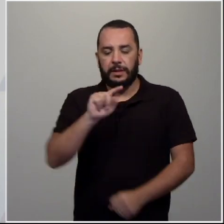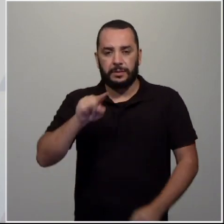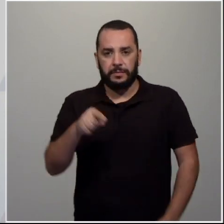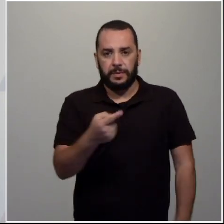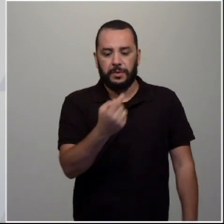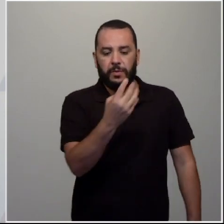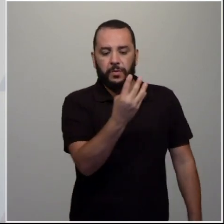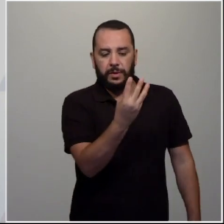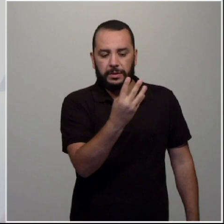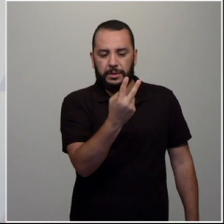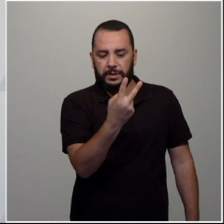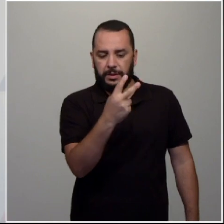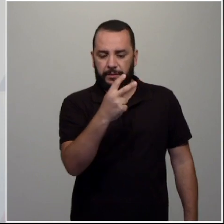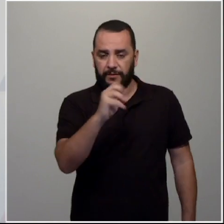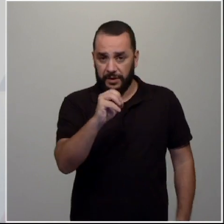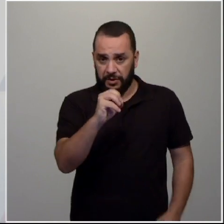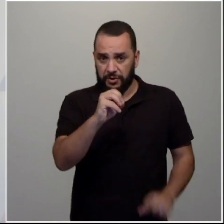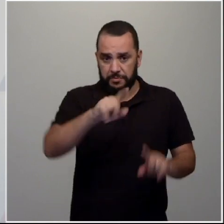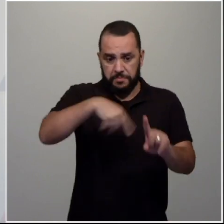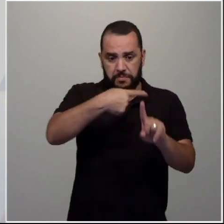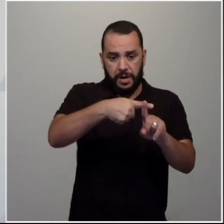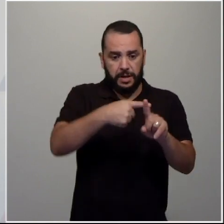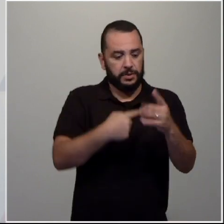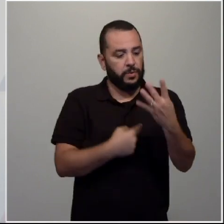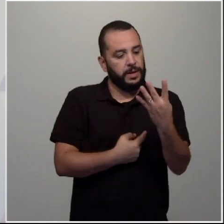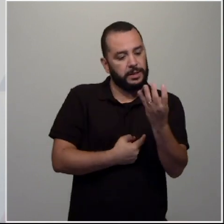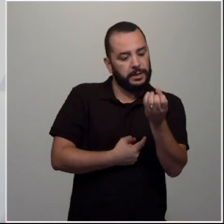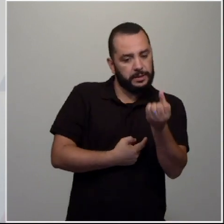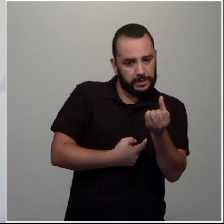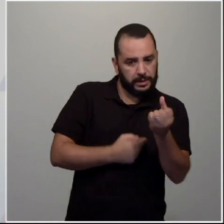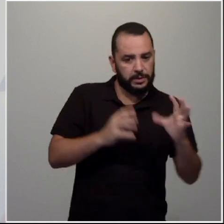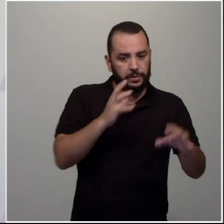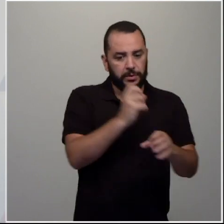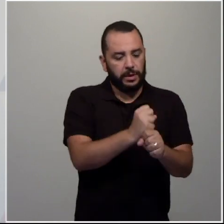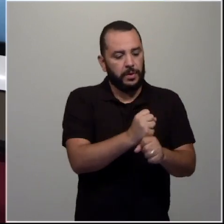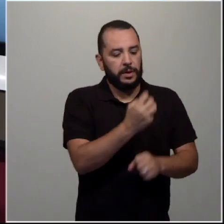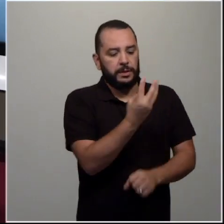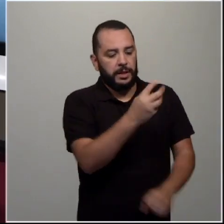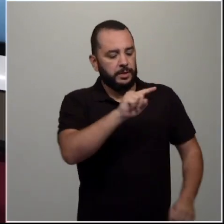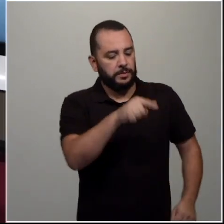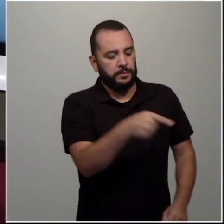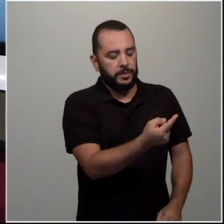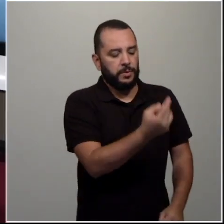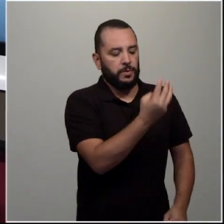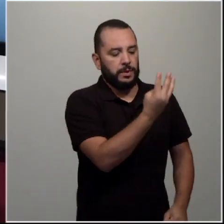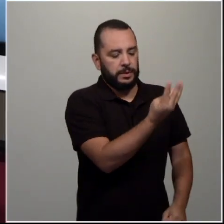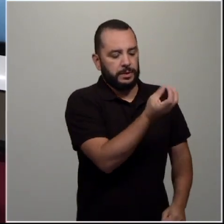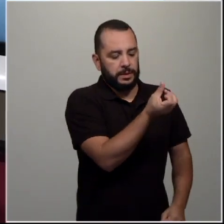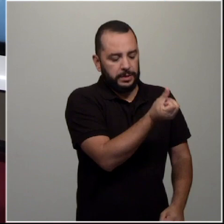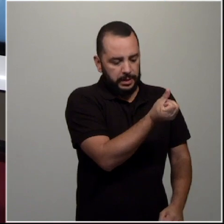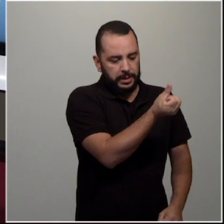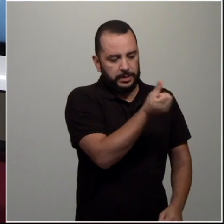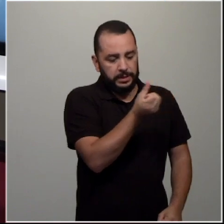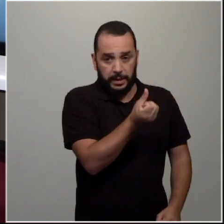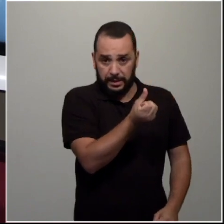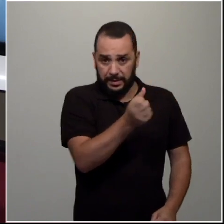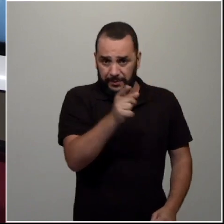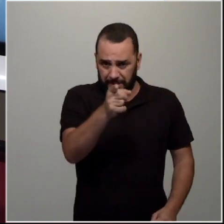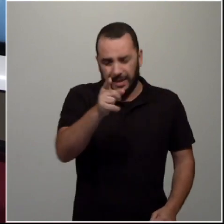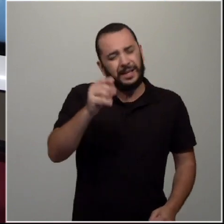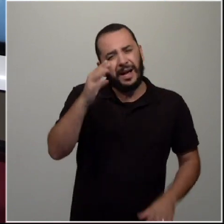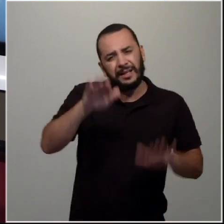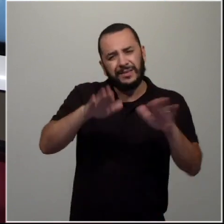3420 mais 46 da 3466 talvez isso ainda esteja um pouco difícil de